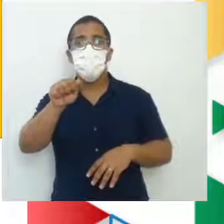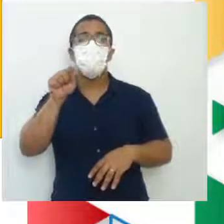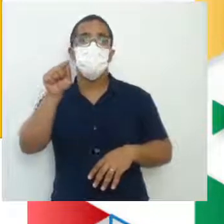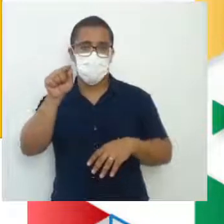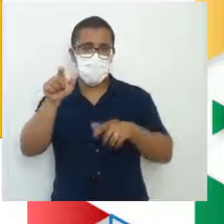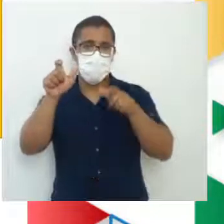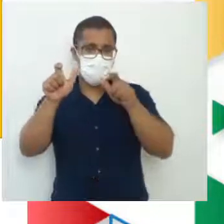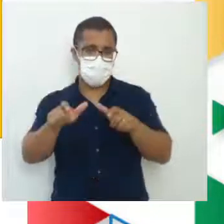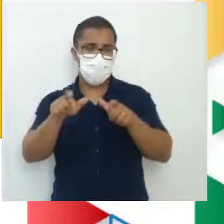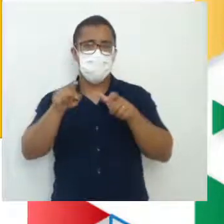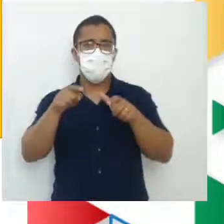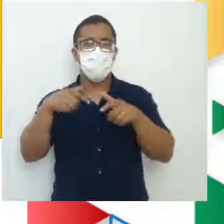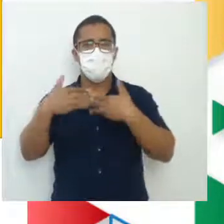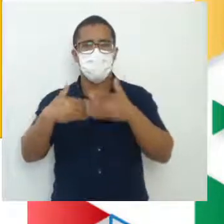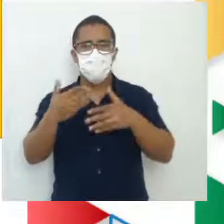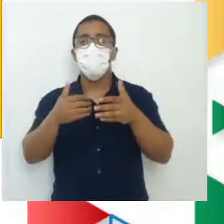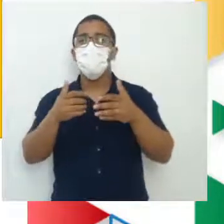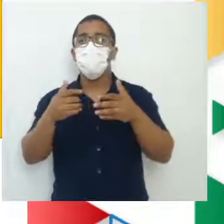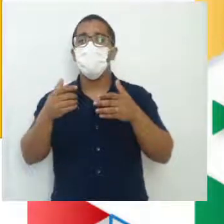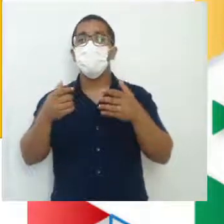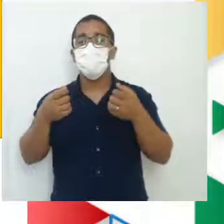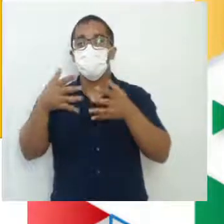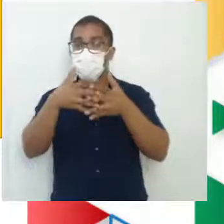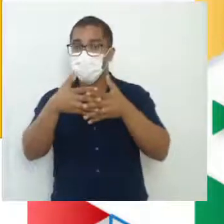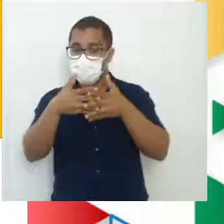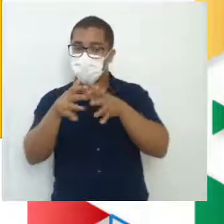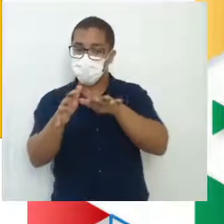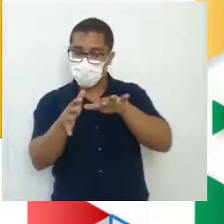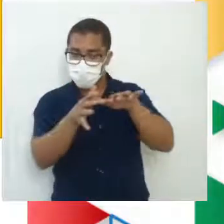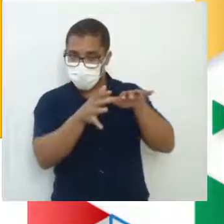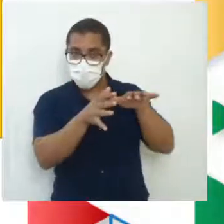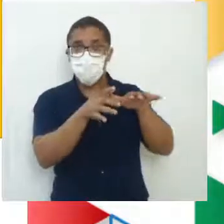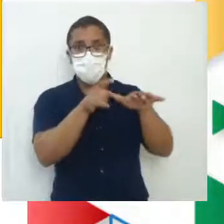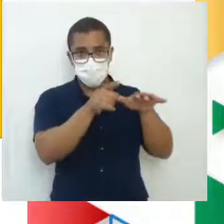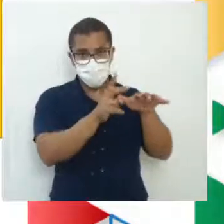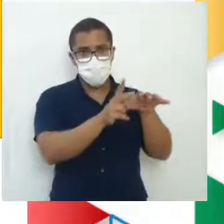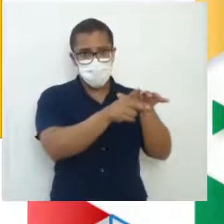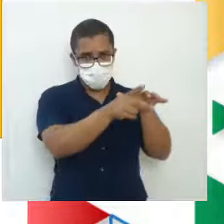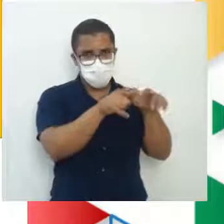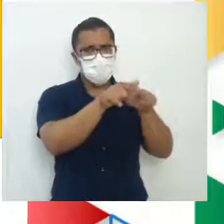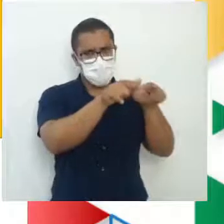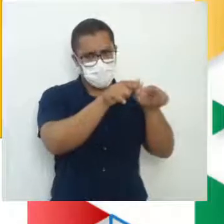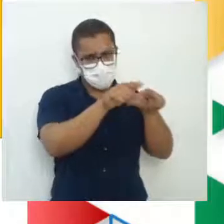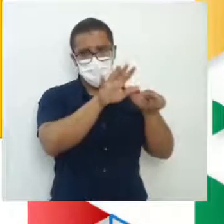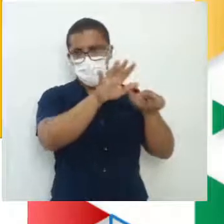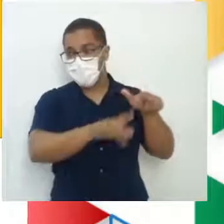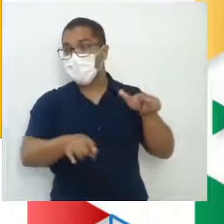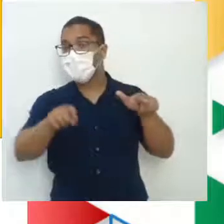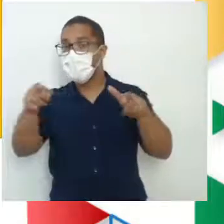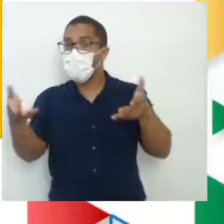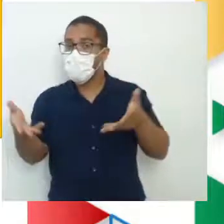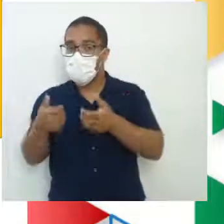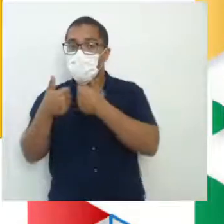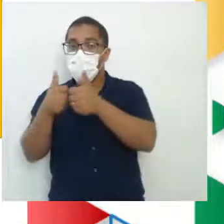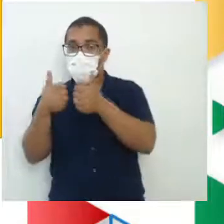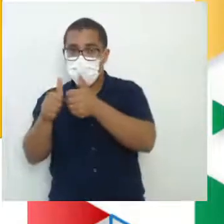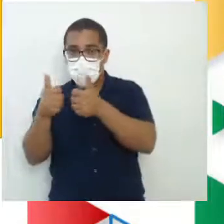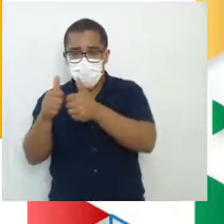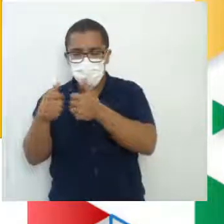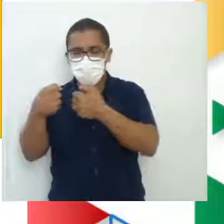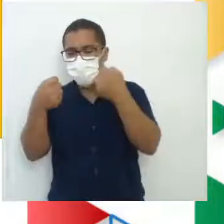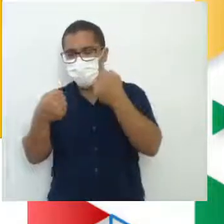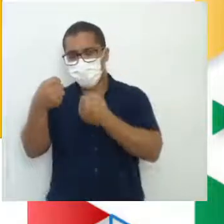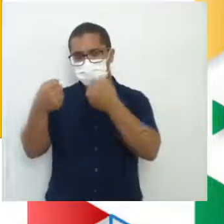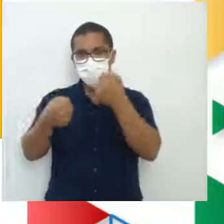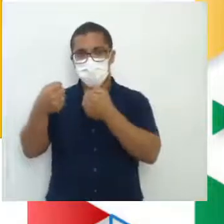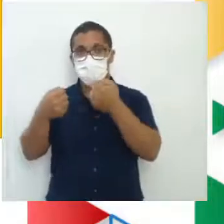e passou a dirigir ônibus, porém mantendo seus caminhões em serviço. Nesse mesmo ano, com a oportunidade